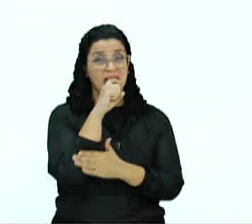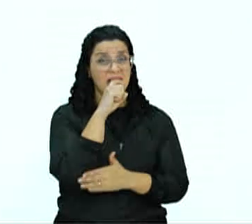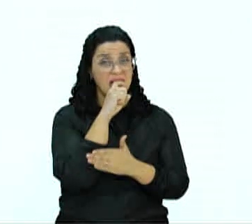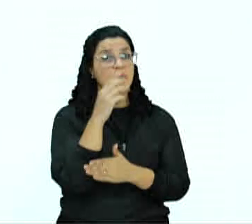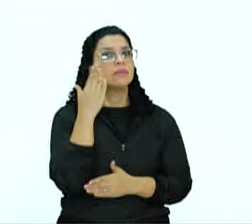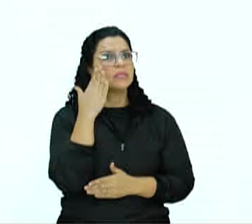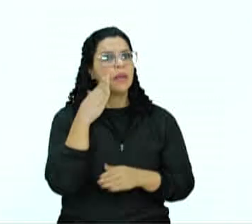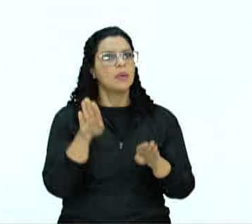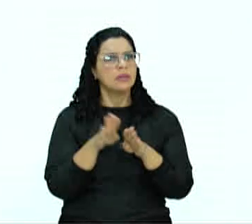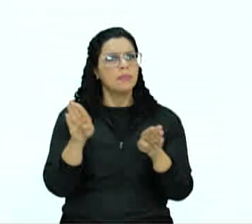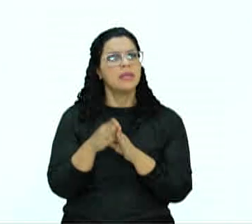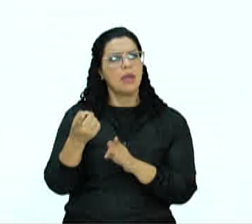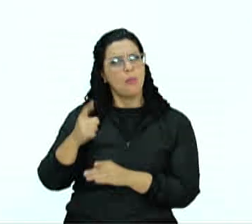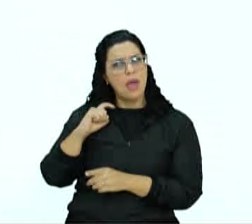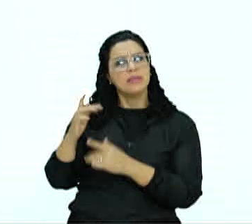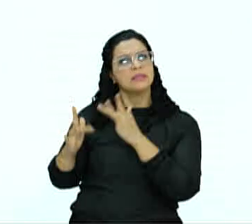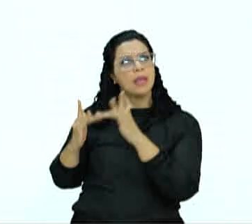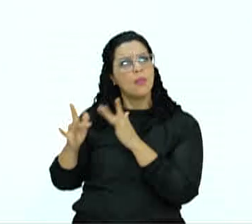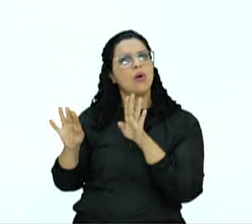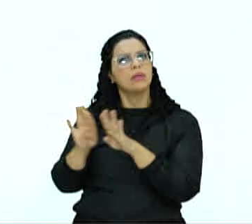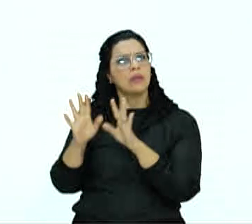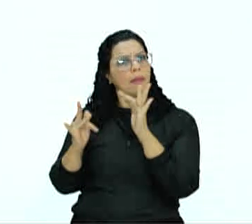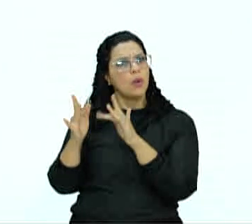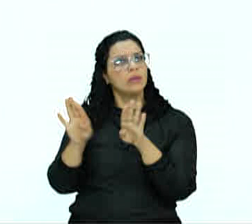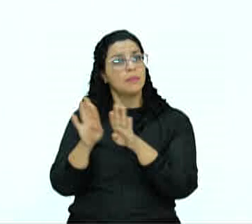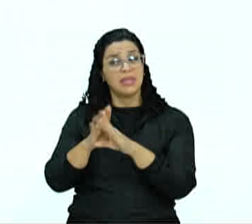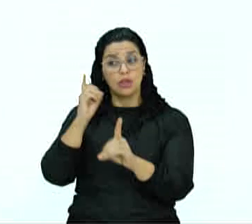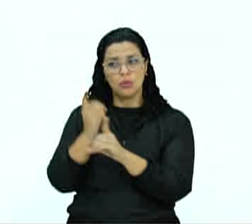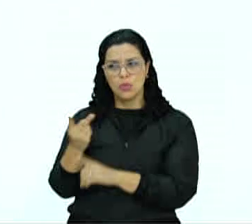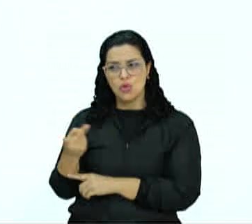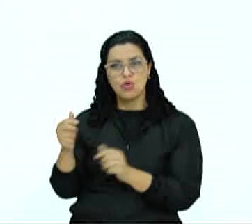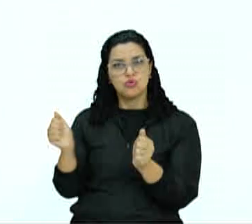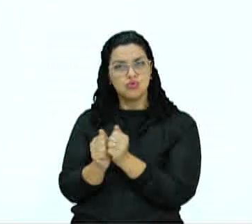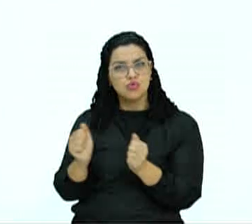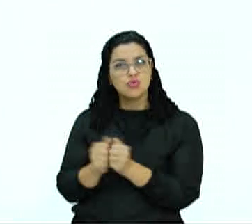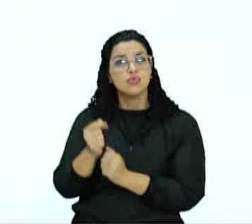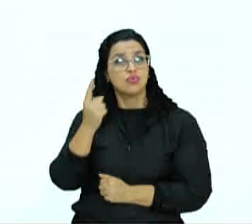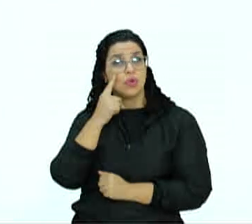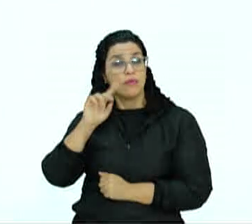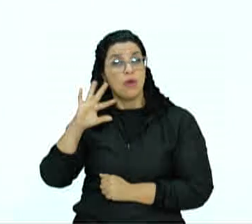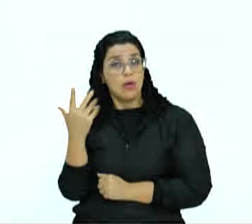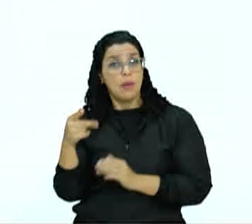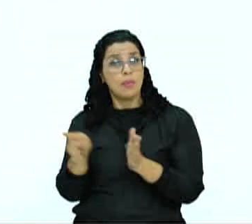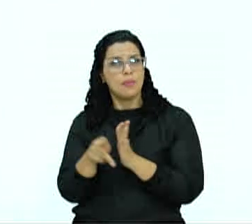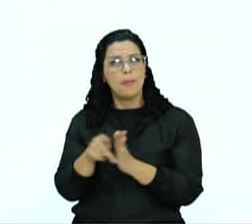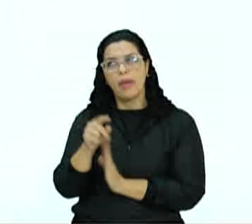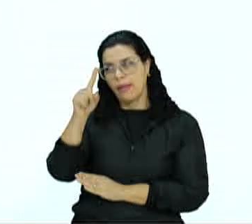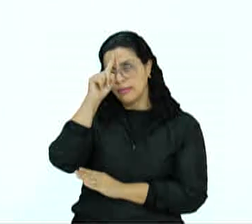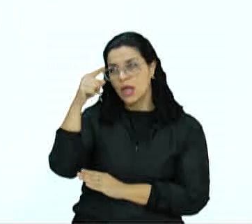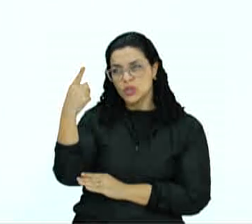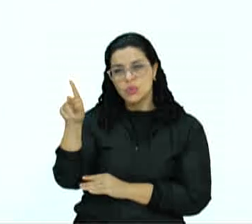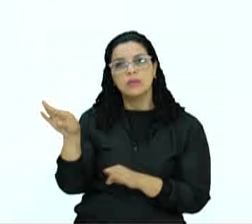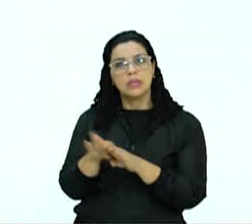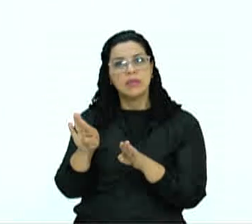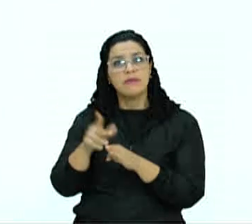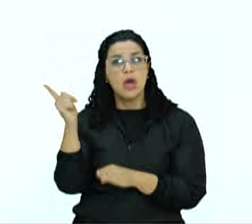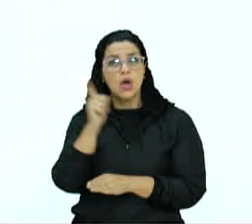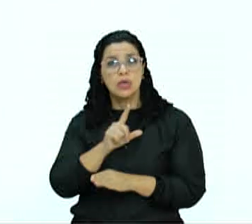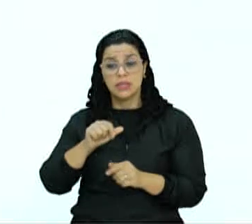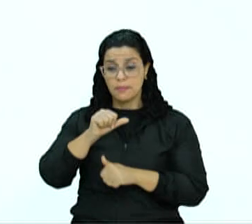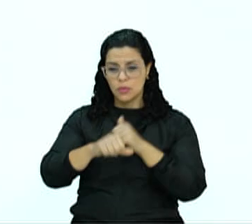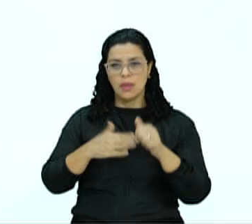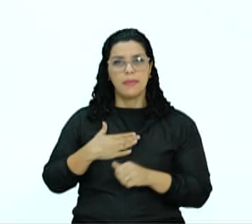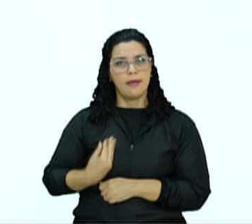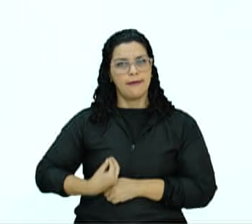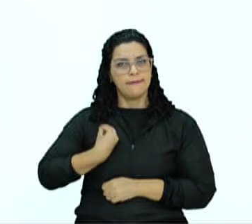saber que tive meus casos. Se nos pilha juntos, então sim, quero ver se alguma das suas fabulosas ideias vai me consertar a